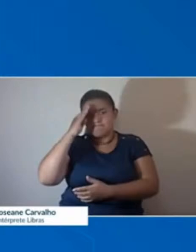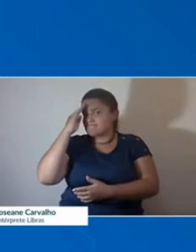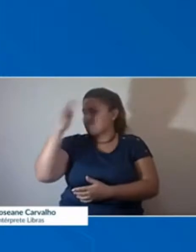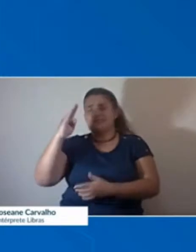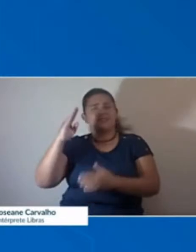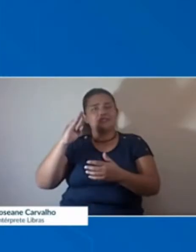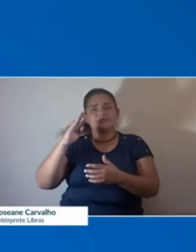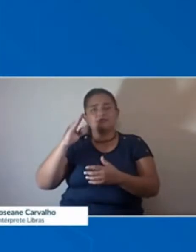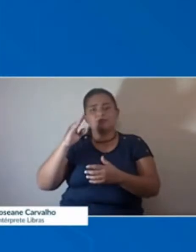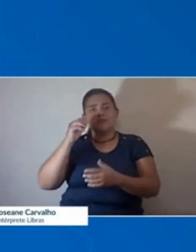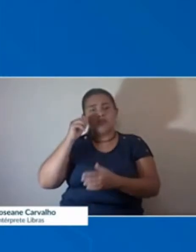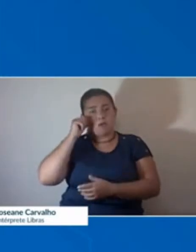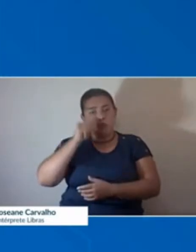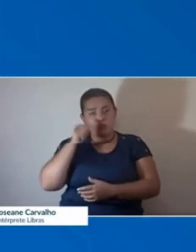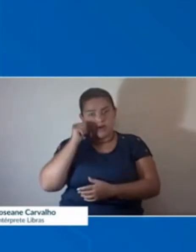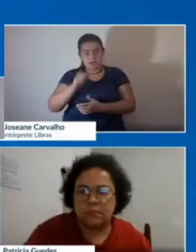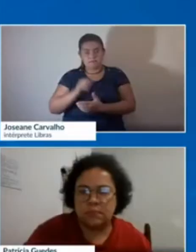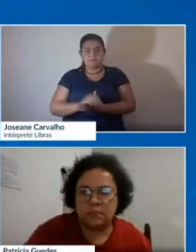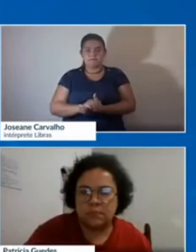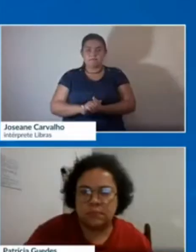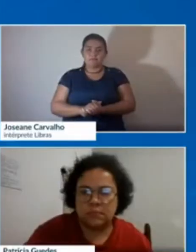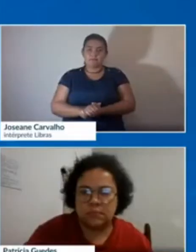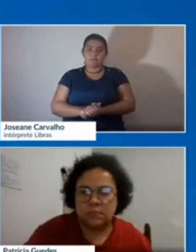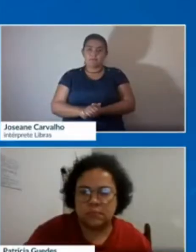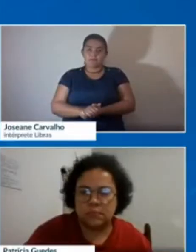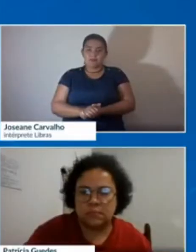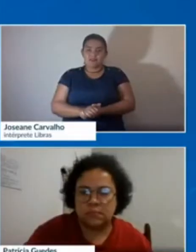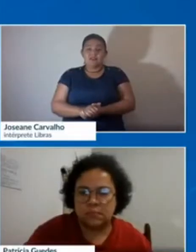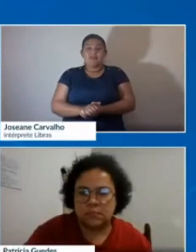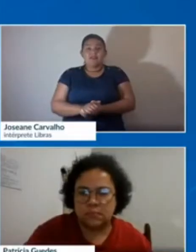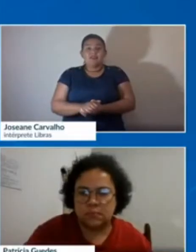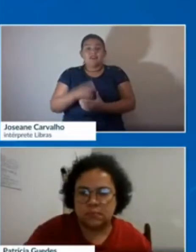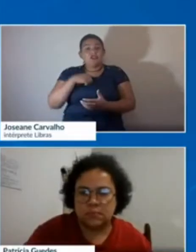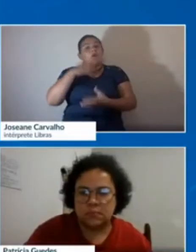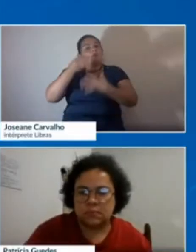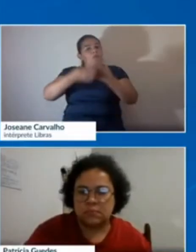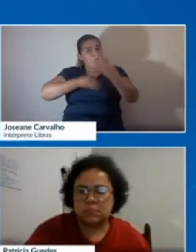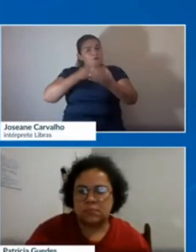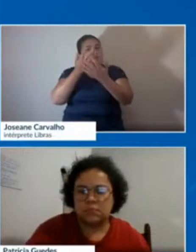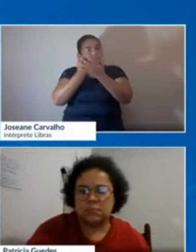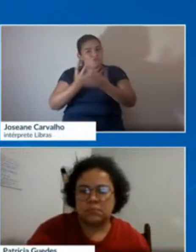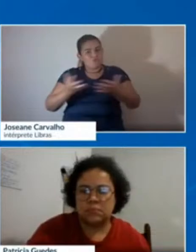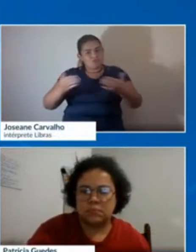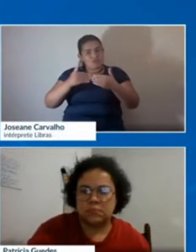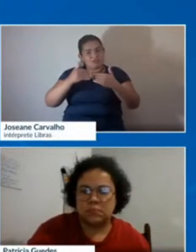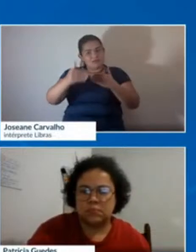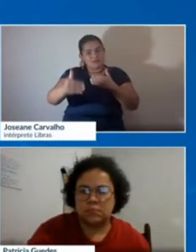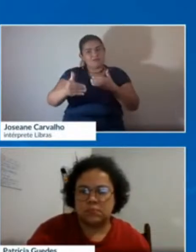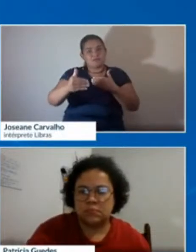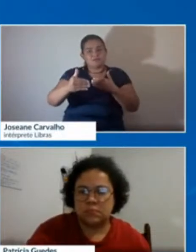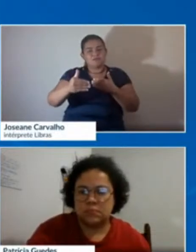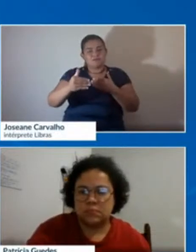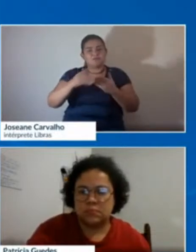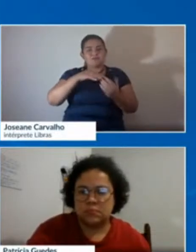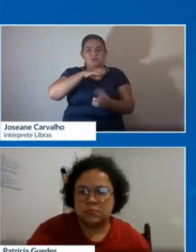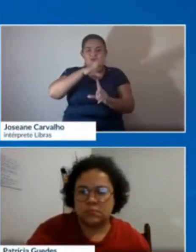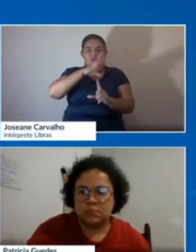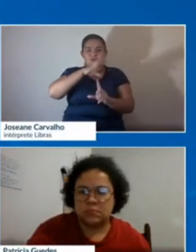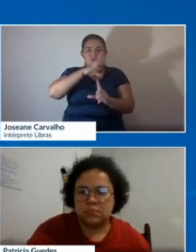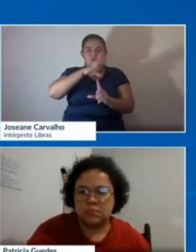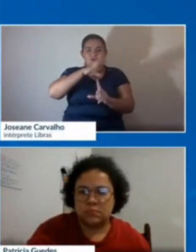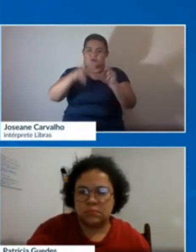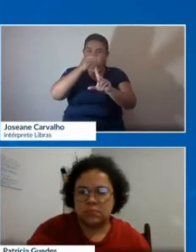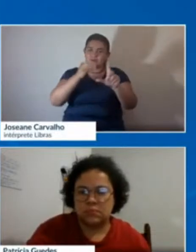mulheres. E a gente vai falar desse festival a partir do terceiro bloco do Mundo UFG. Então, se você quiser conferir